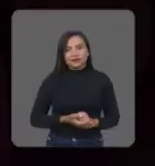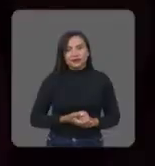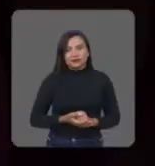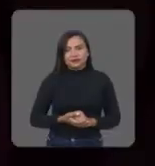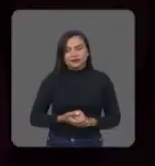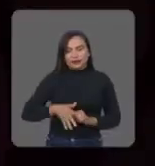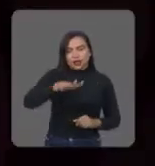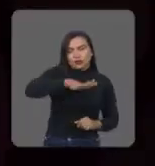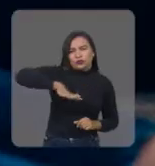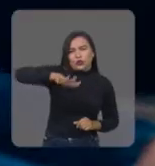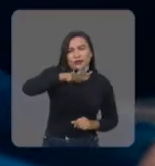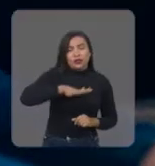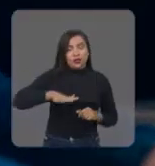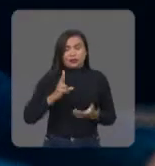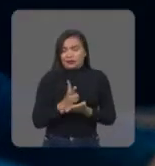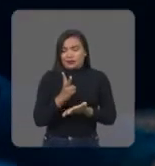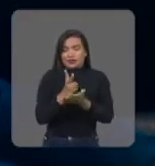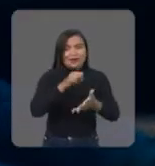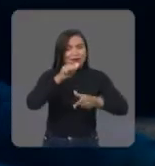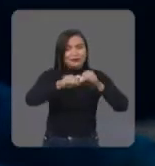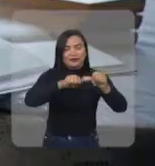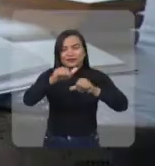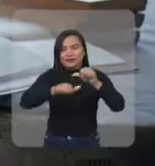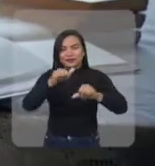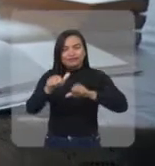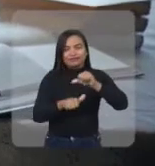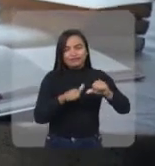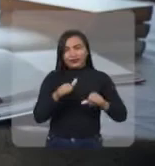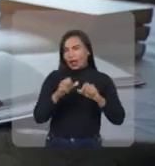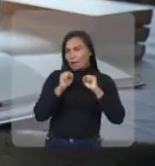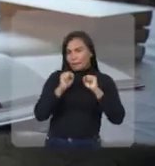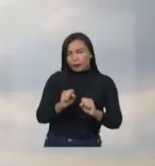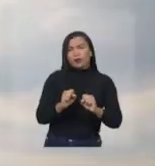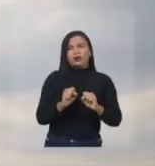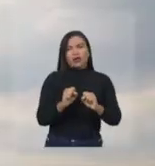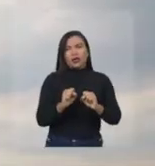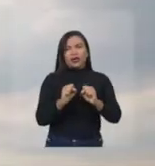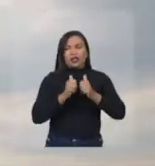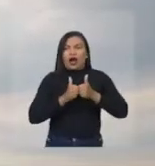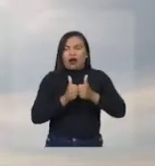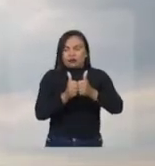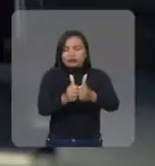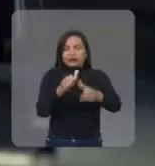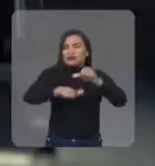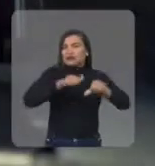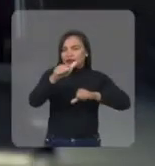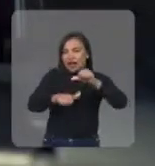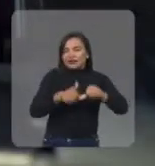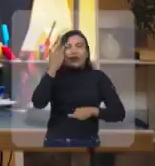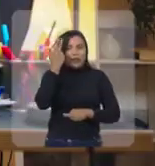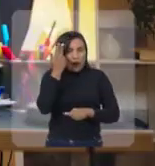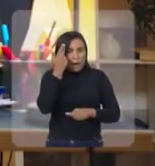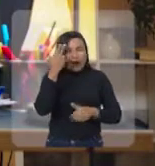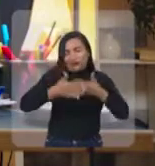Os ambientes estão em constante transformação e poder acompanhar as mudanças faz parte do processo de